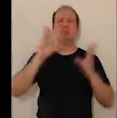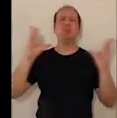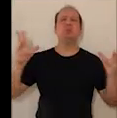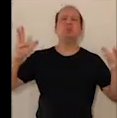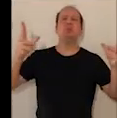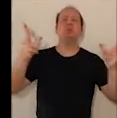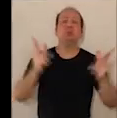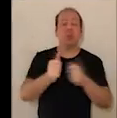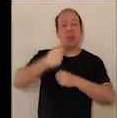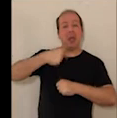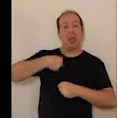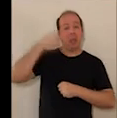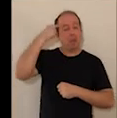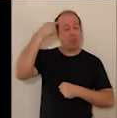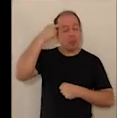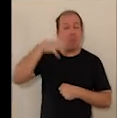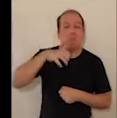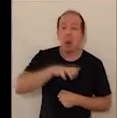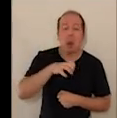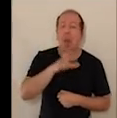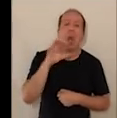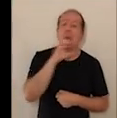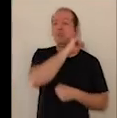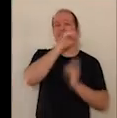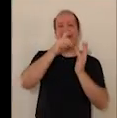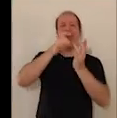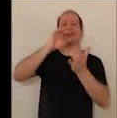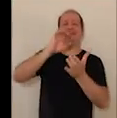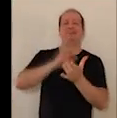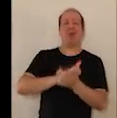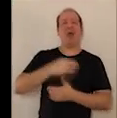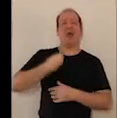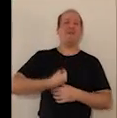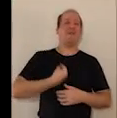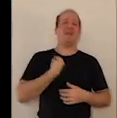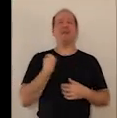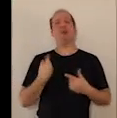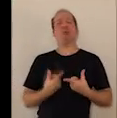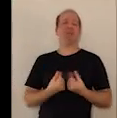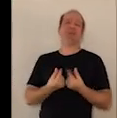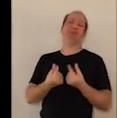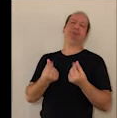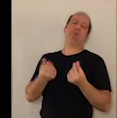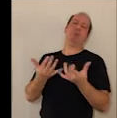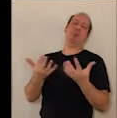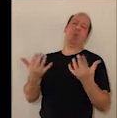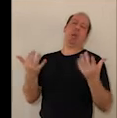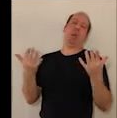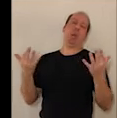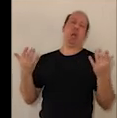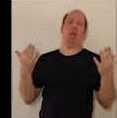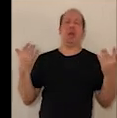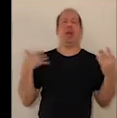uma horinha de complacência da esposa, terá a vida cercada de riquezas. Magistral!